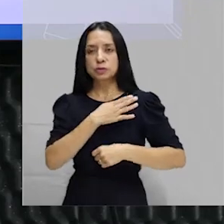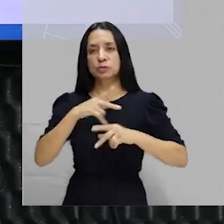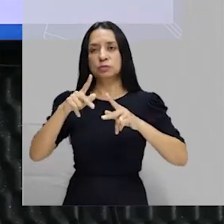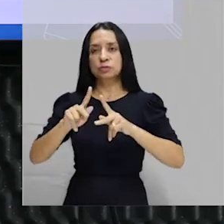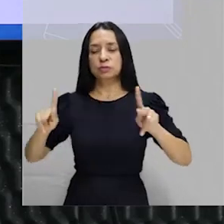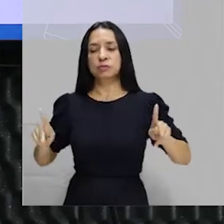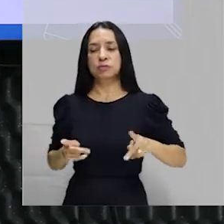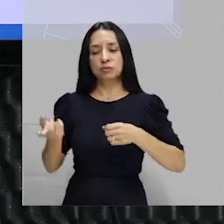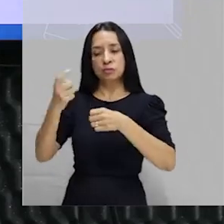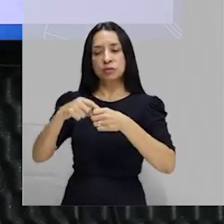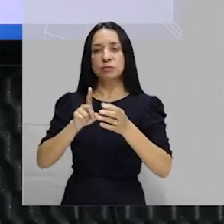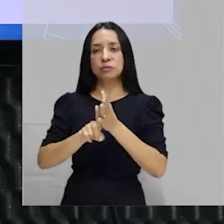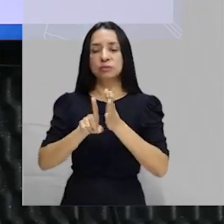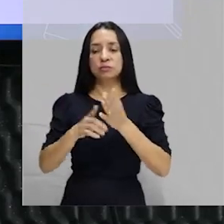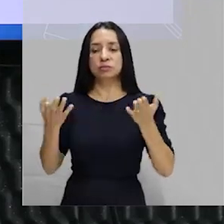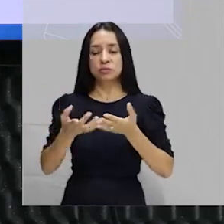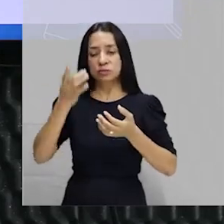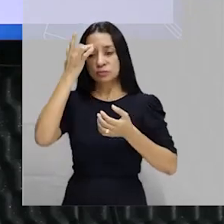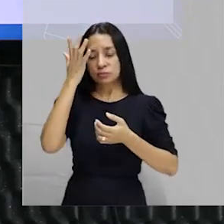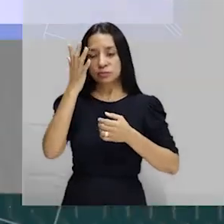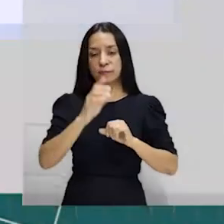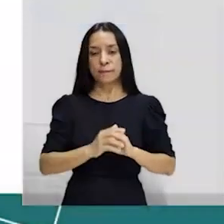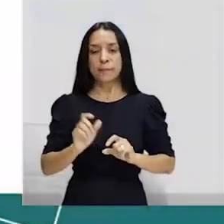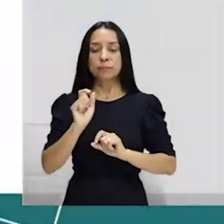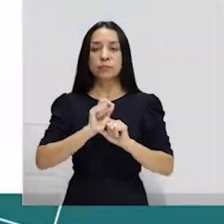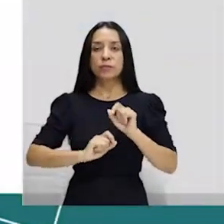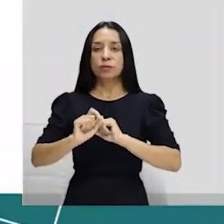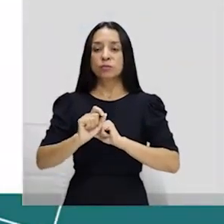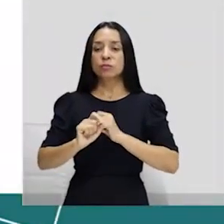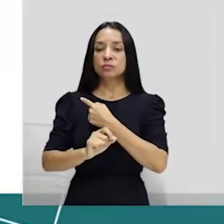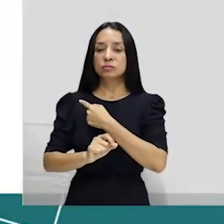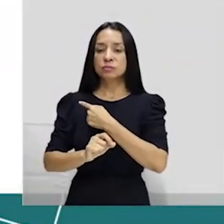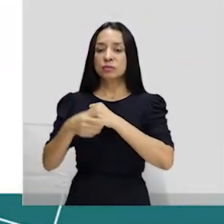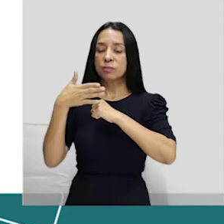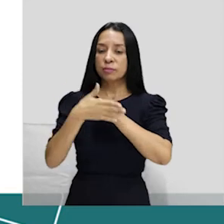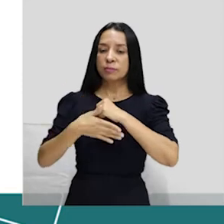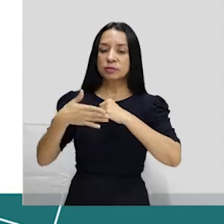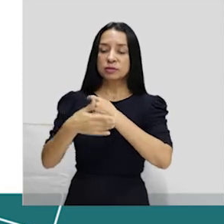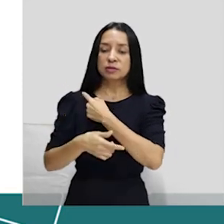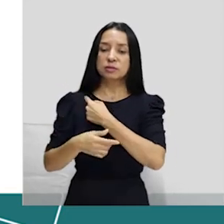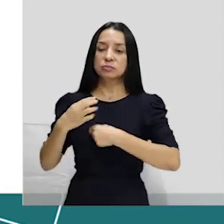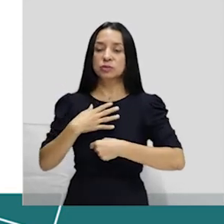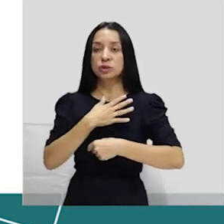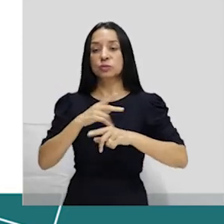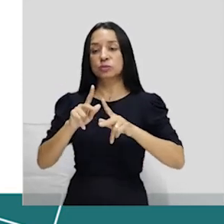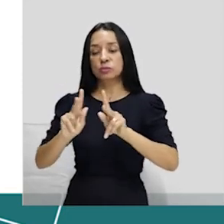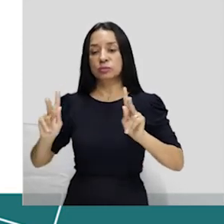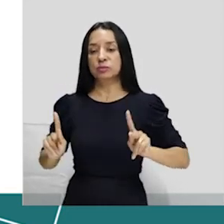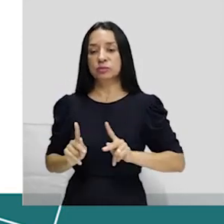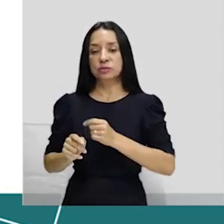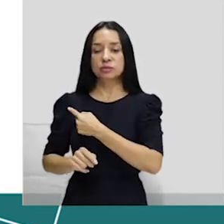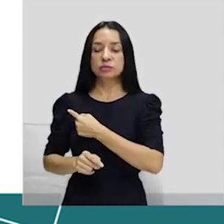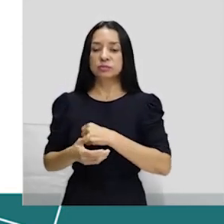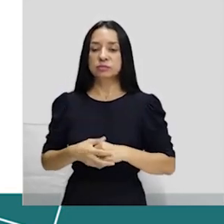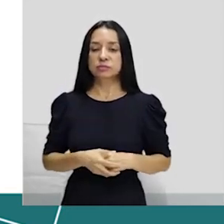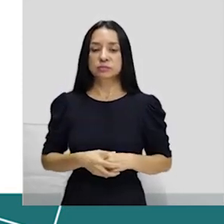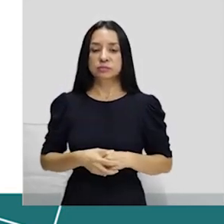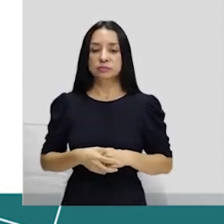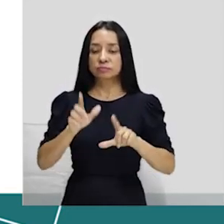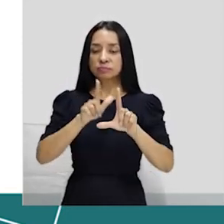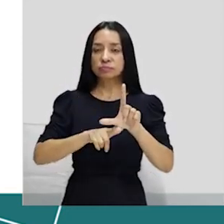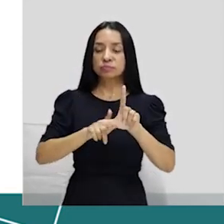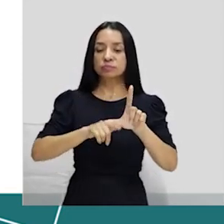da produção, né, do trabalhador, que foi chamada de proletariado. Para Karl Marx, quem de fato produz a riqueza são os trabalhadores,